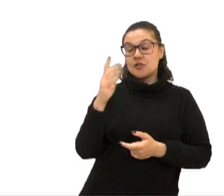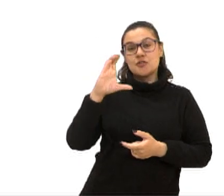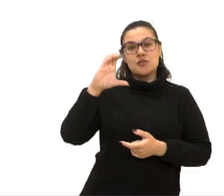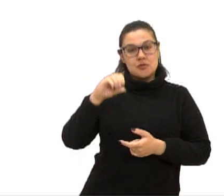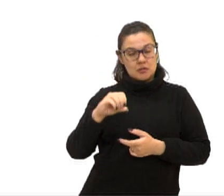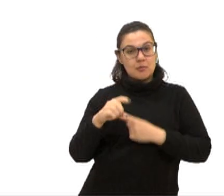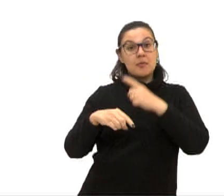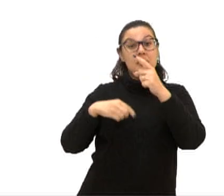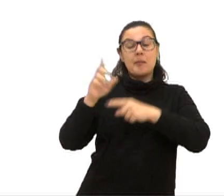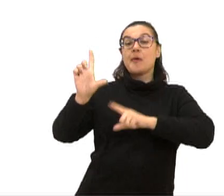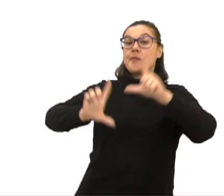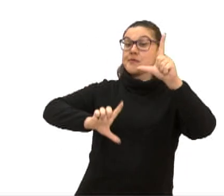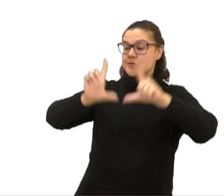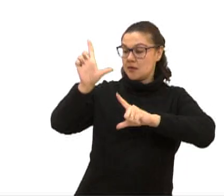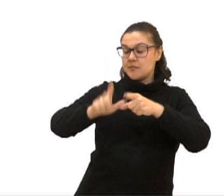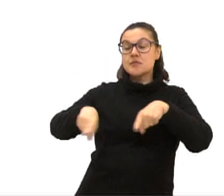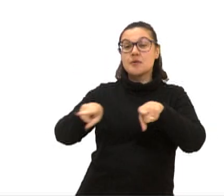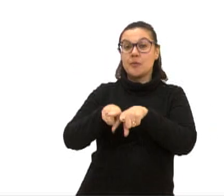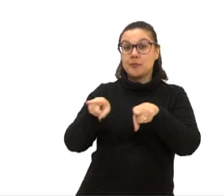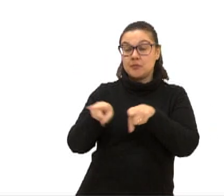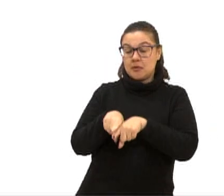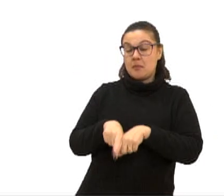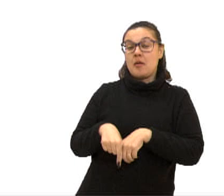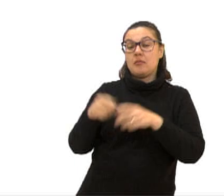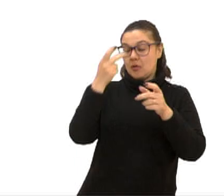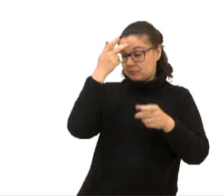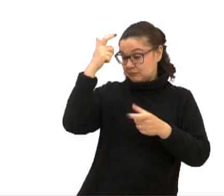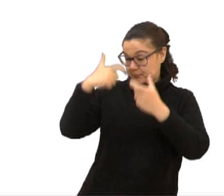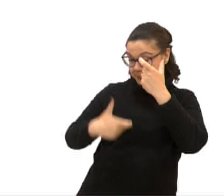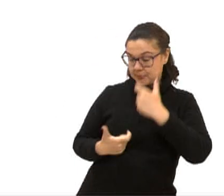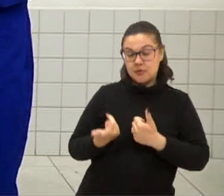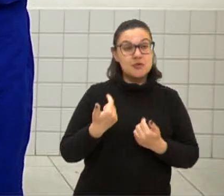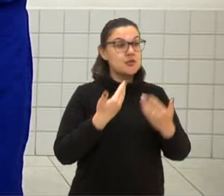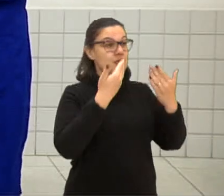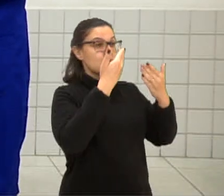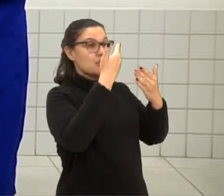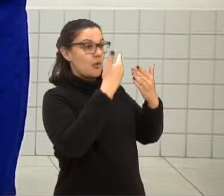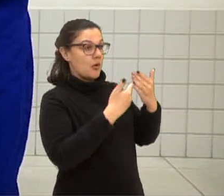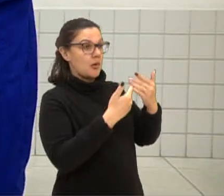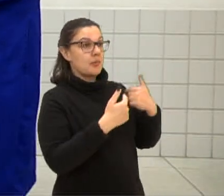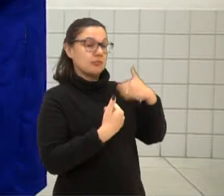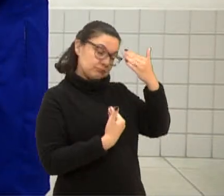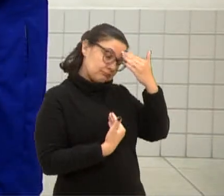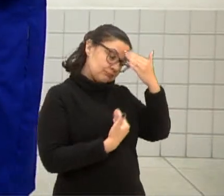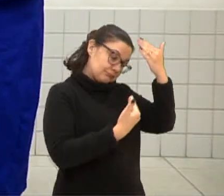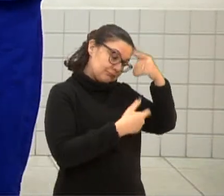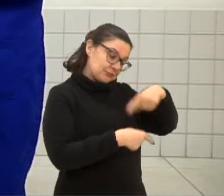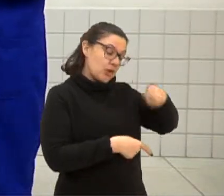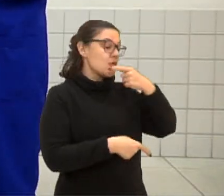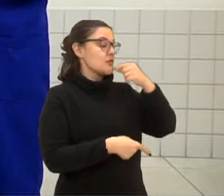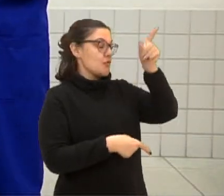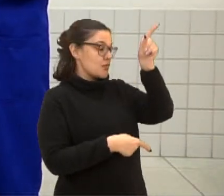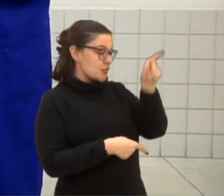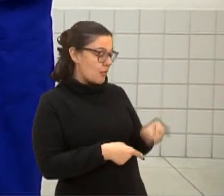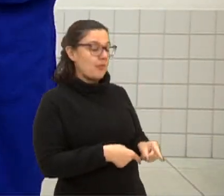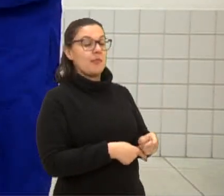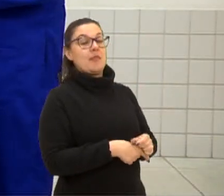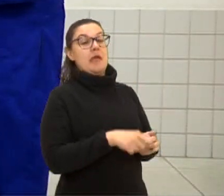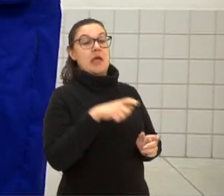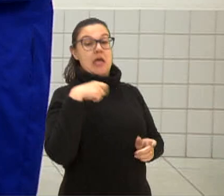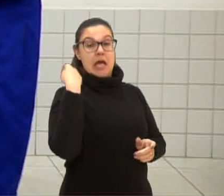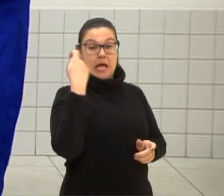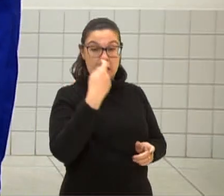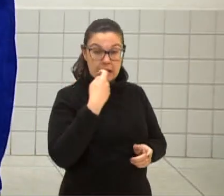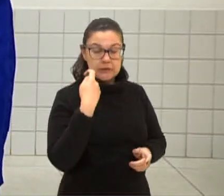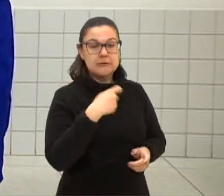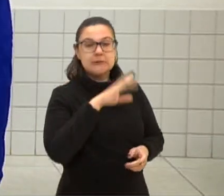depois ele foi para a televisão, né, com os seus personagens. Então a gente colocou aqui como uma menção de honra para homenagear esse grande ator, esse